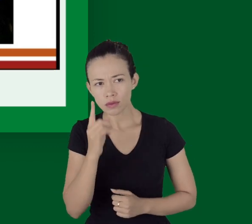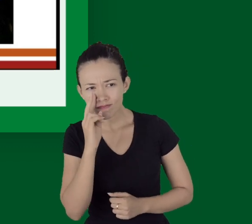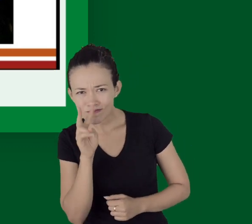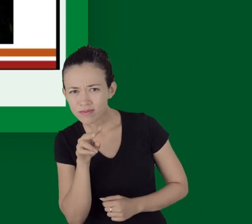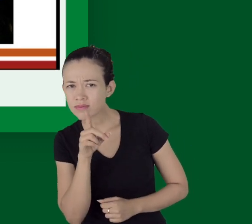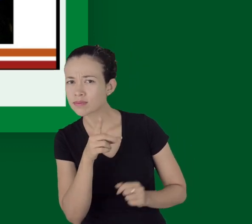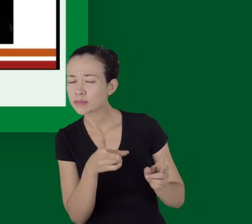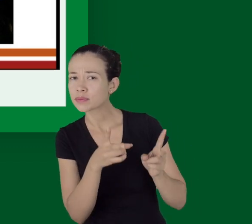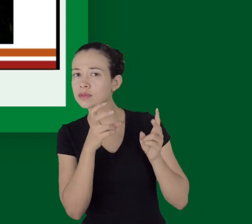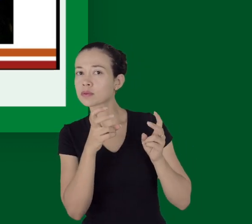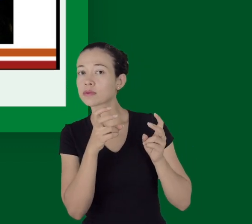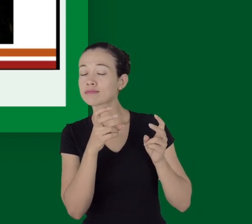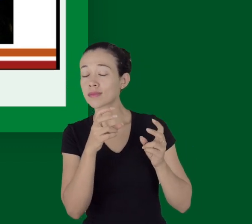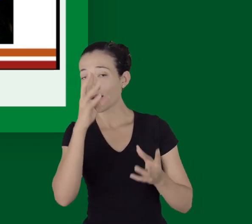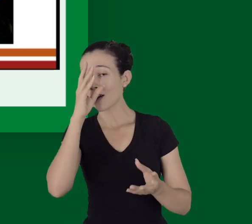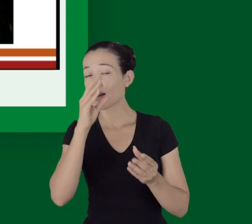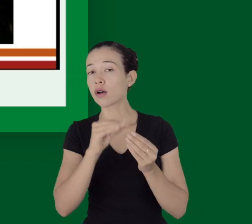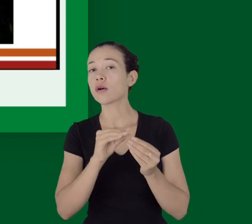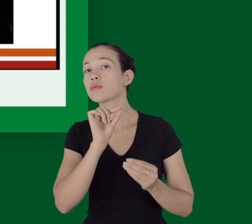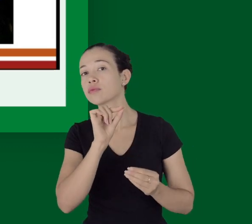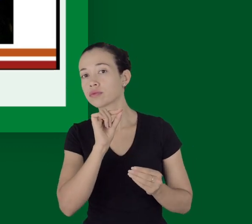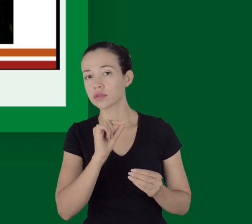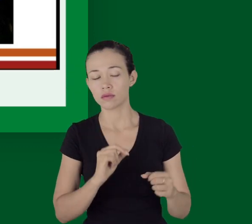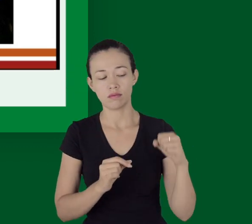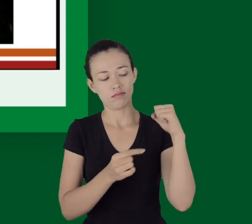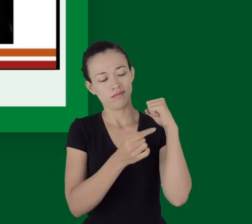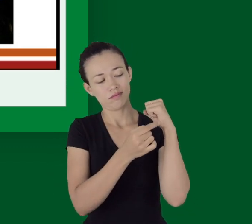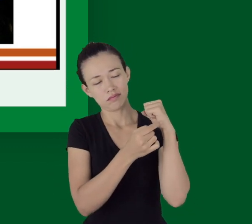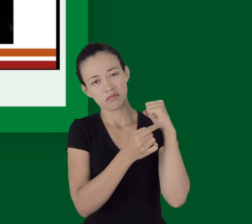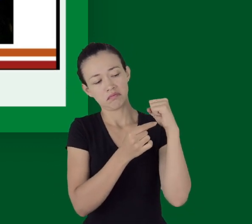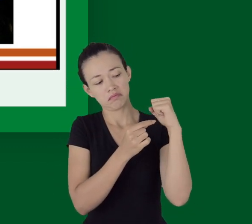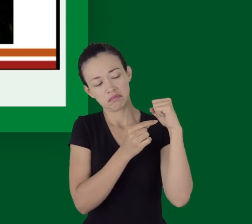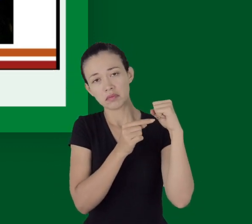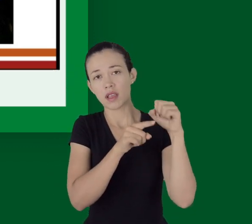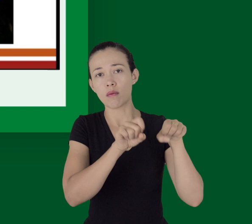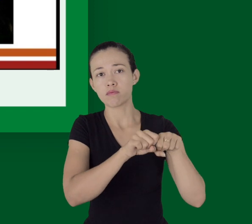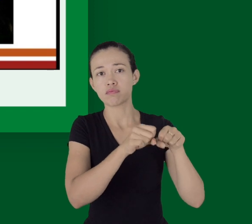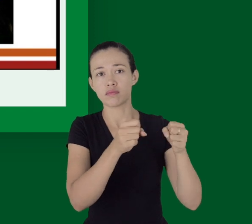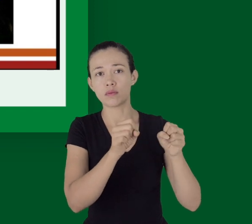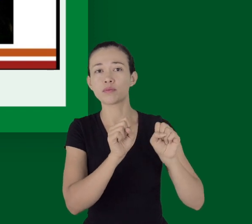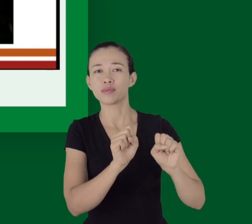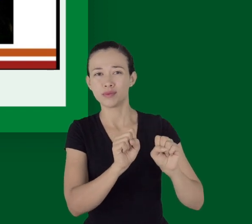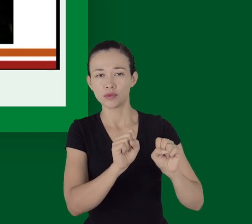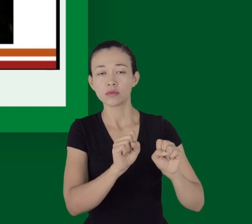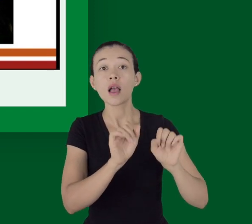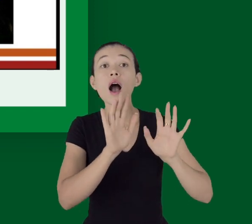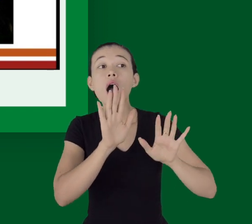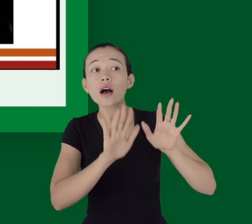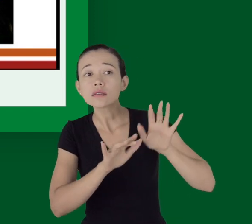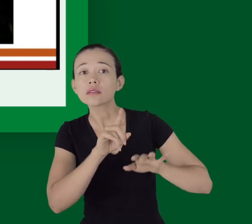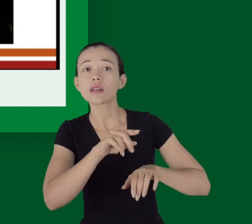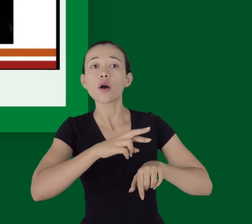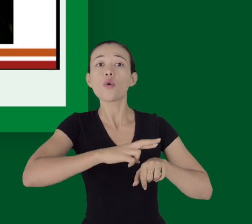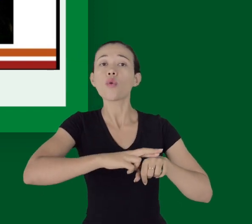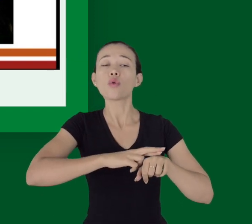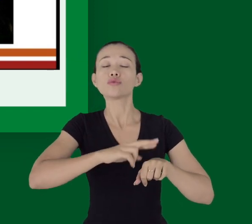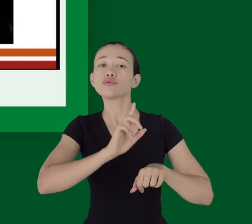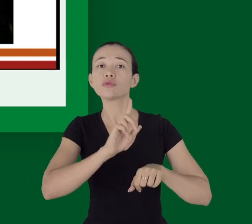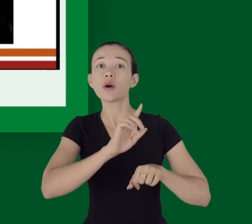ele pode indicar fratura na base de cano. Lembrando que essa fratura na base do cano, ela pode não romper vasos e